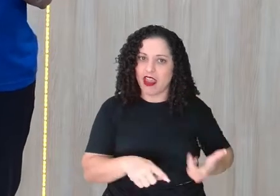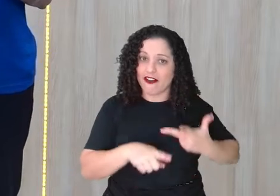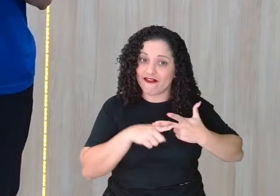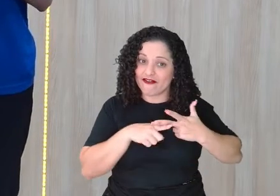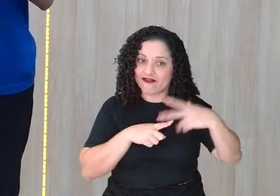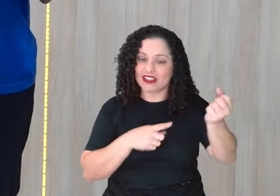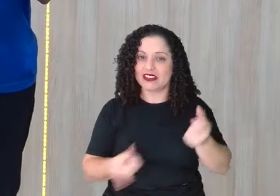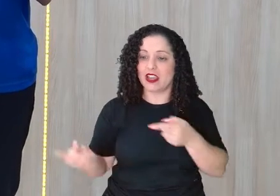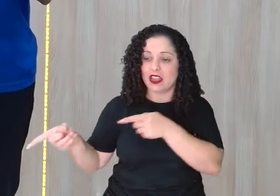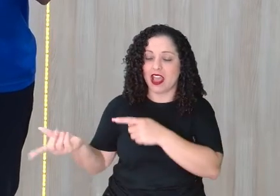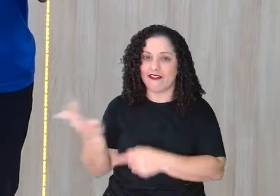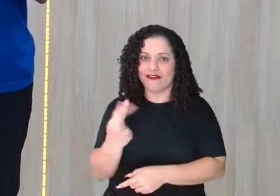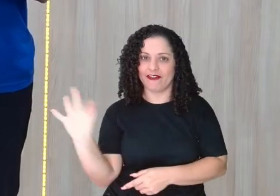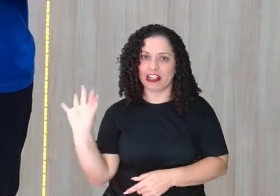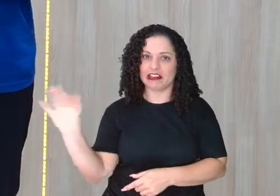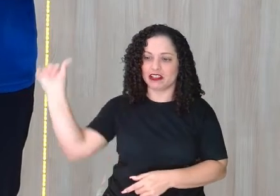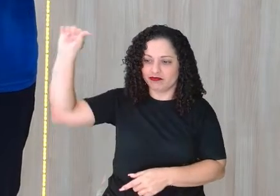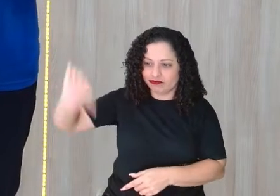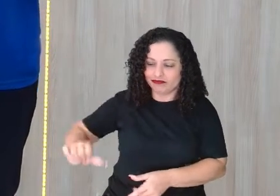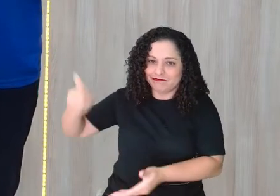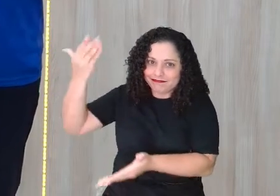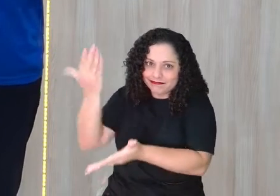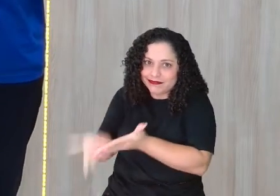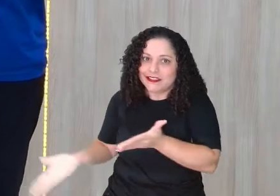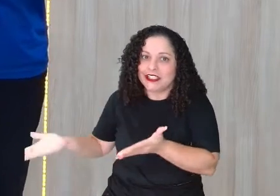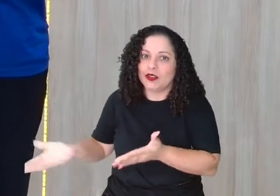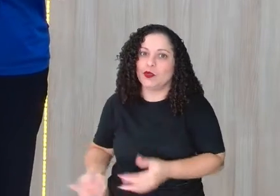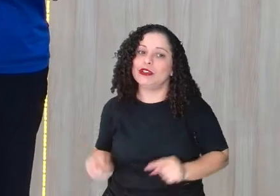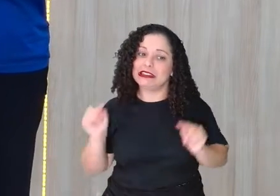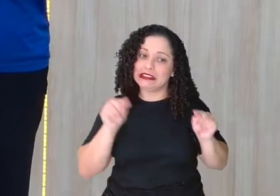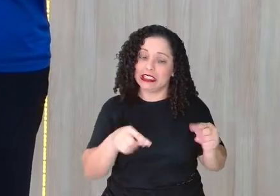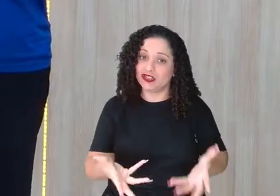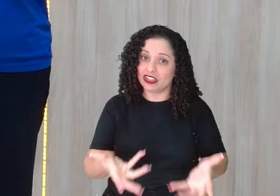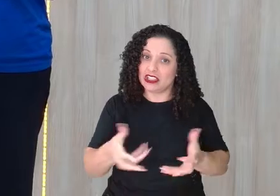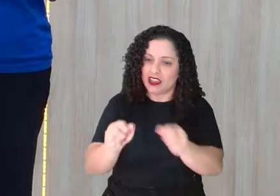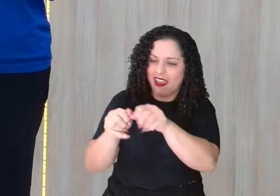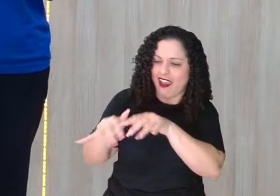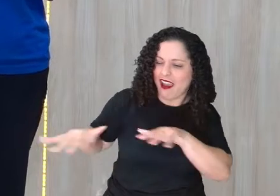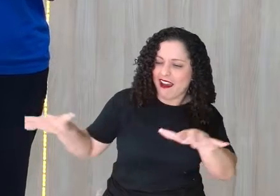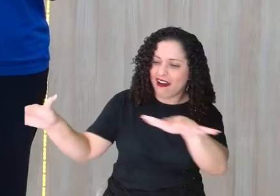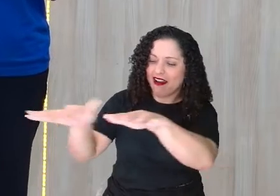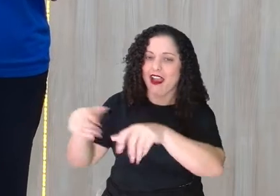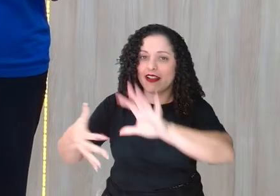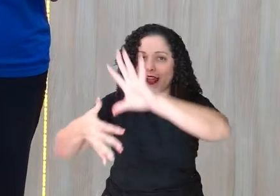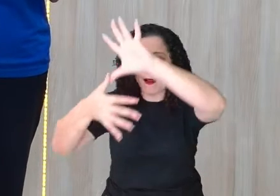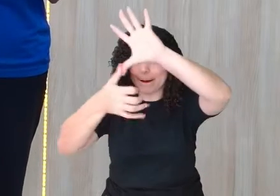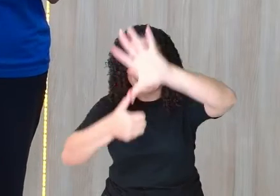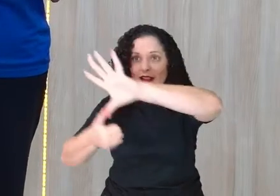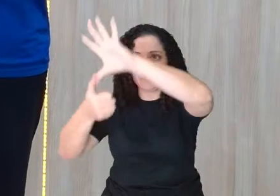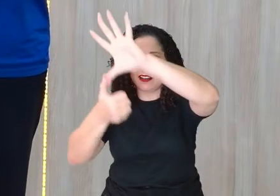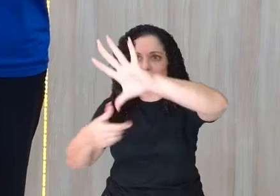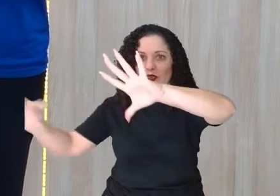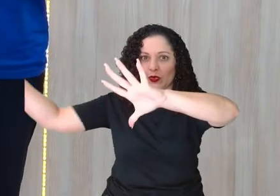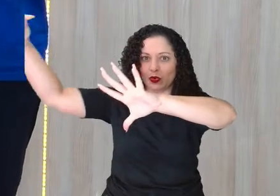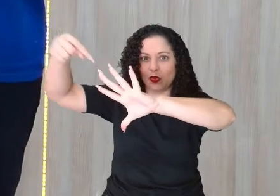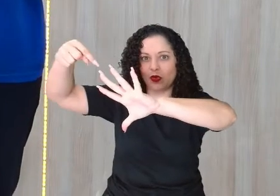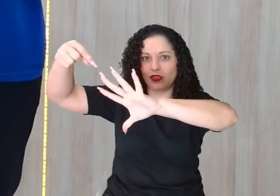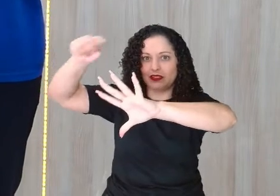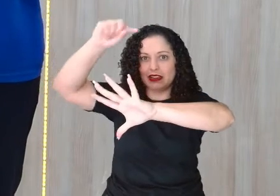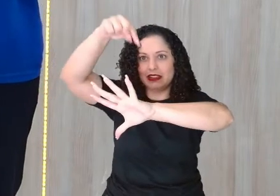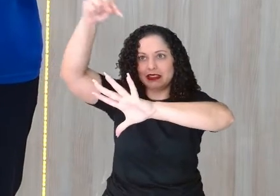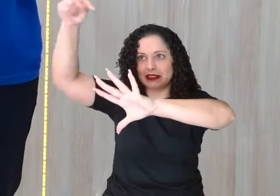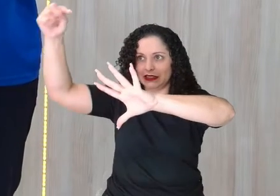França. E eles queriam territórios ali da América do Norte, não só ali, né, em outros continentes também,